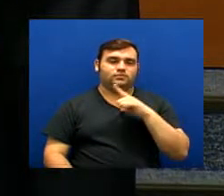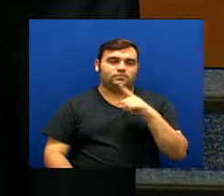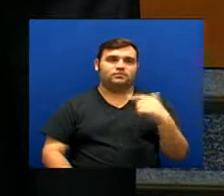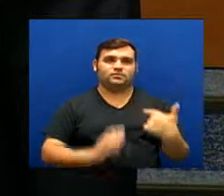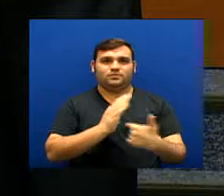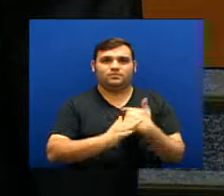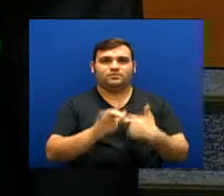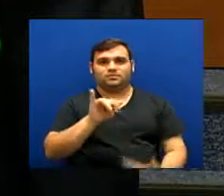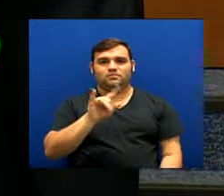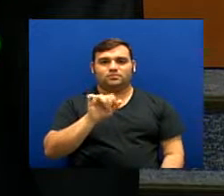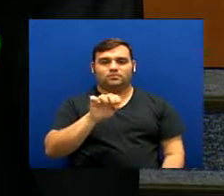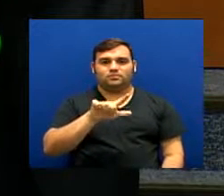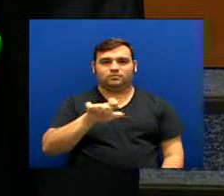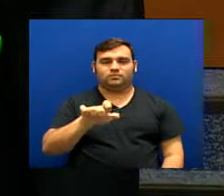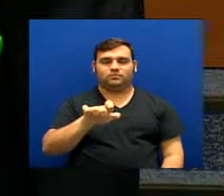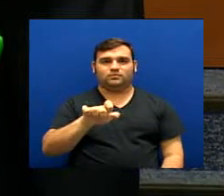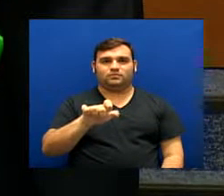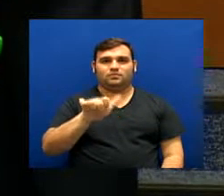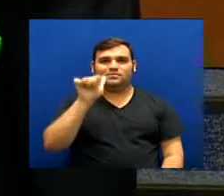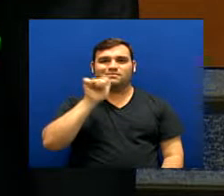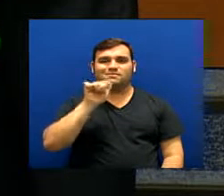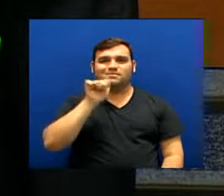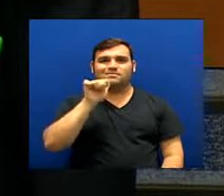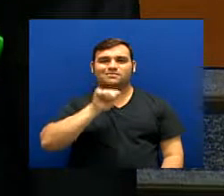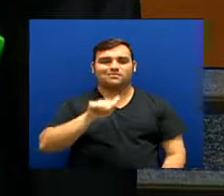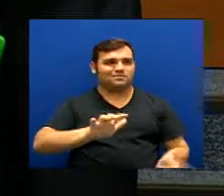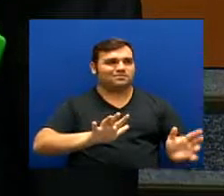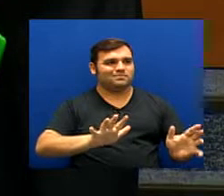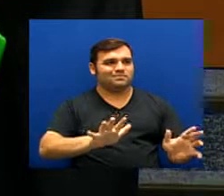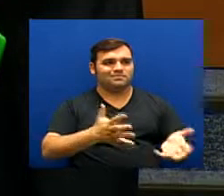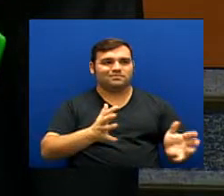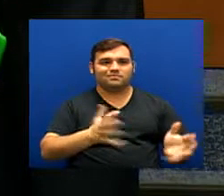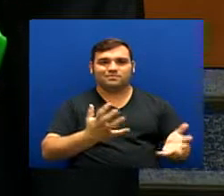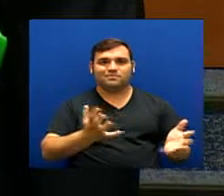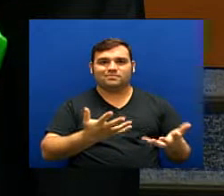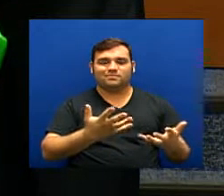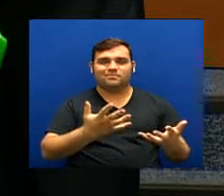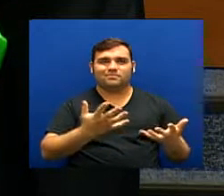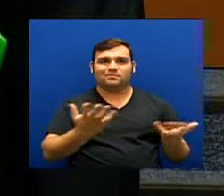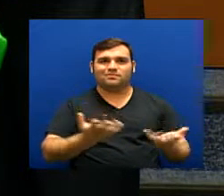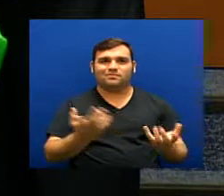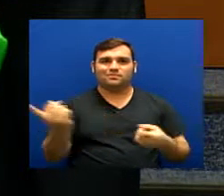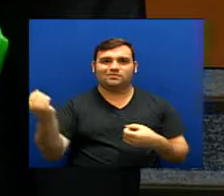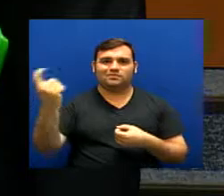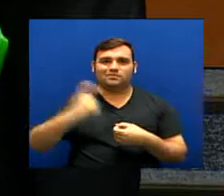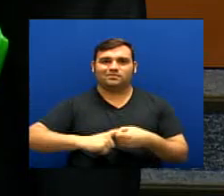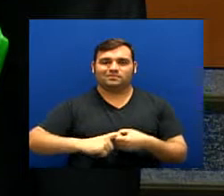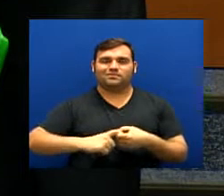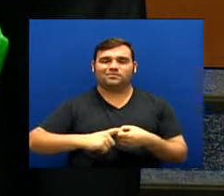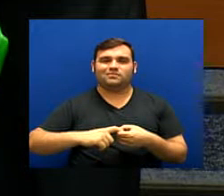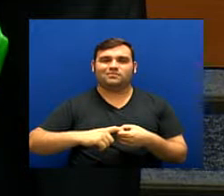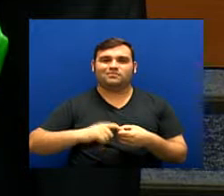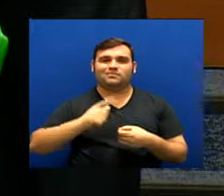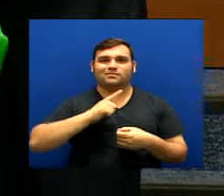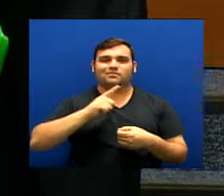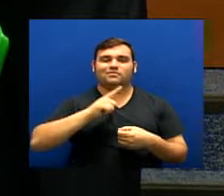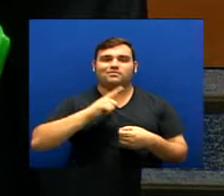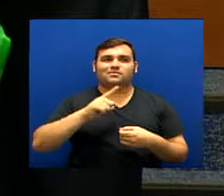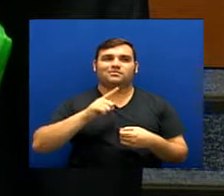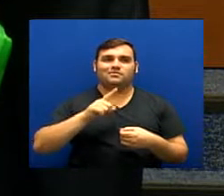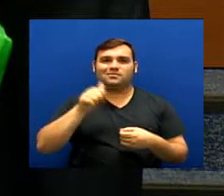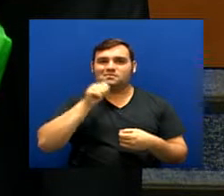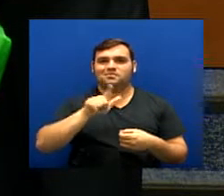fazermos o nosso testemunho e levarmos a palavra de Deus a todas as pessoas. Muito obrigado a